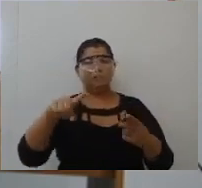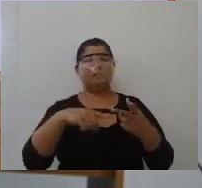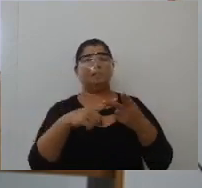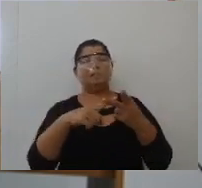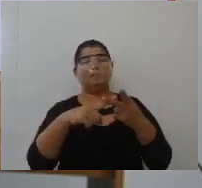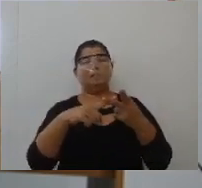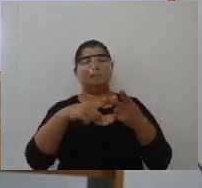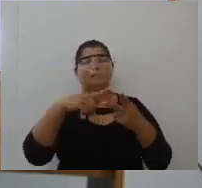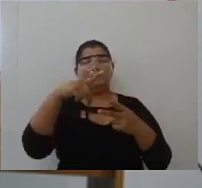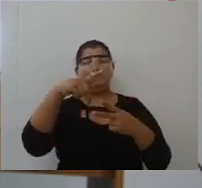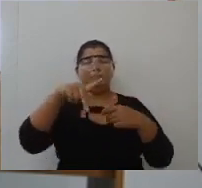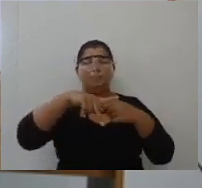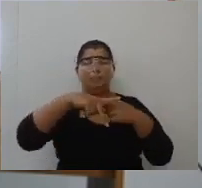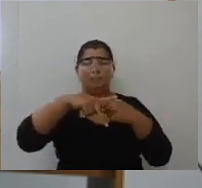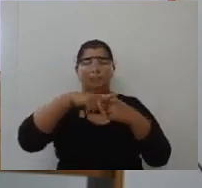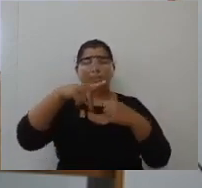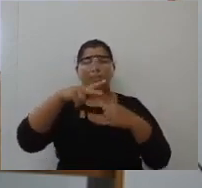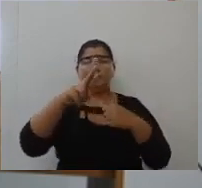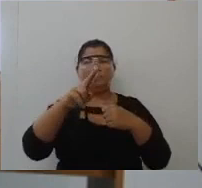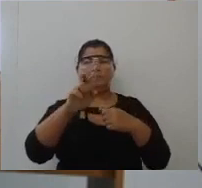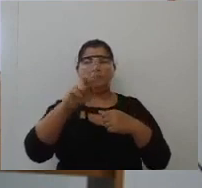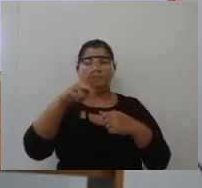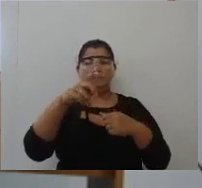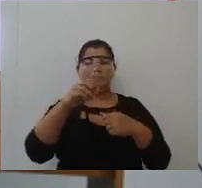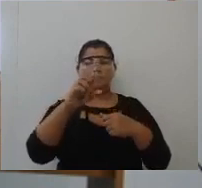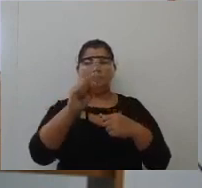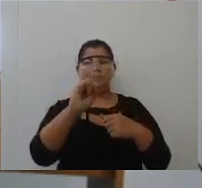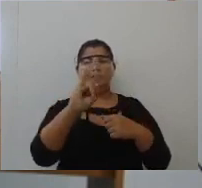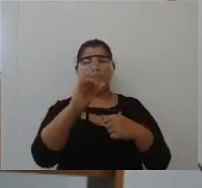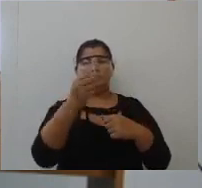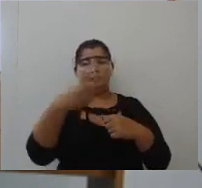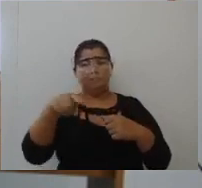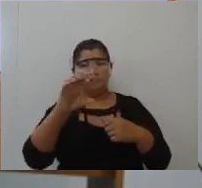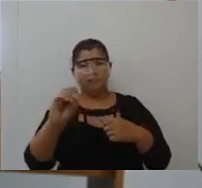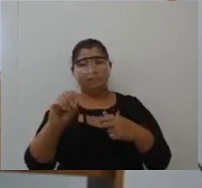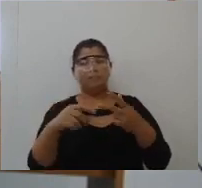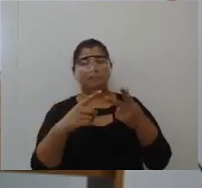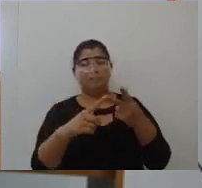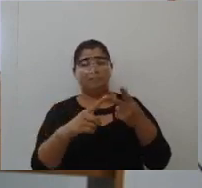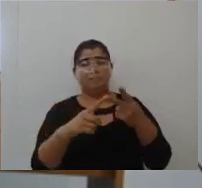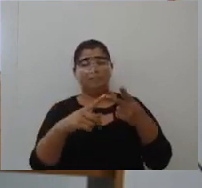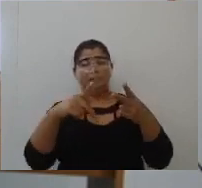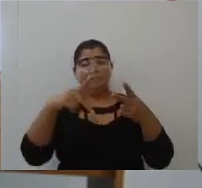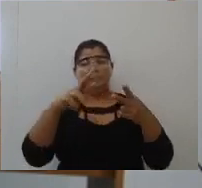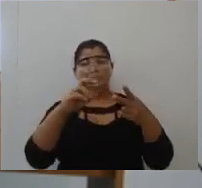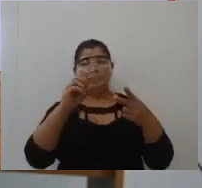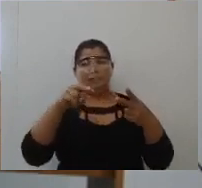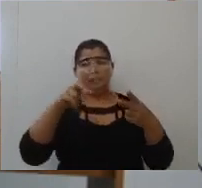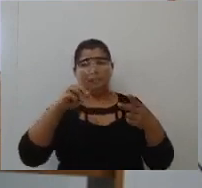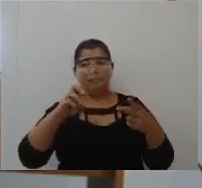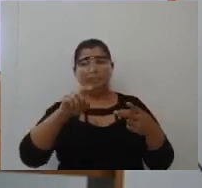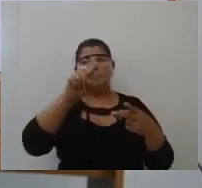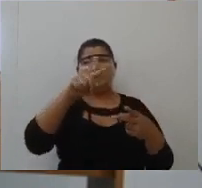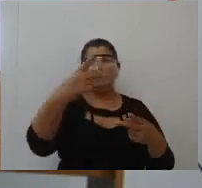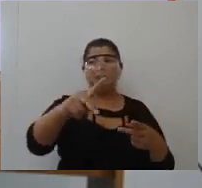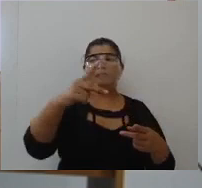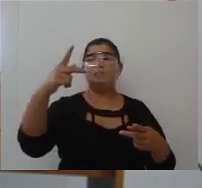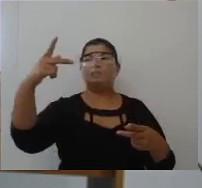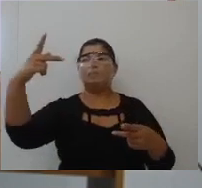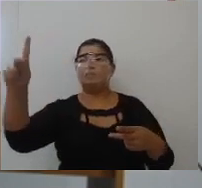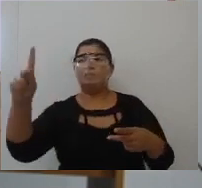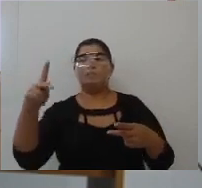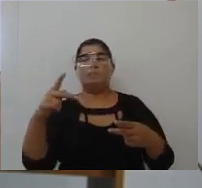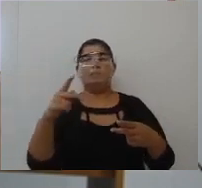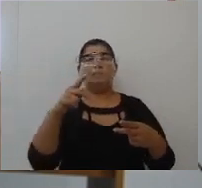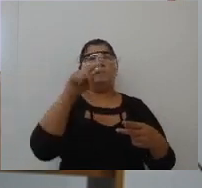preposições, pronomes, atenção com os pronomes, principalmente os demonstrativos. Seu, sua,